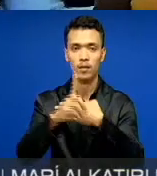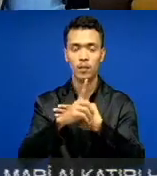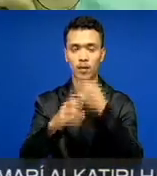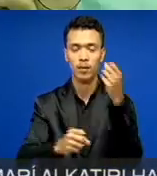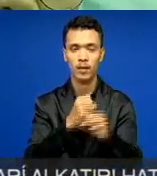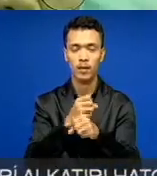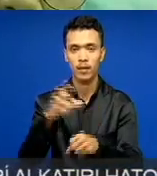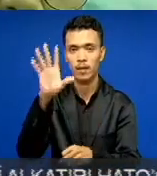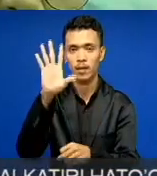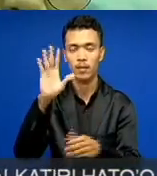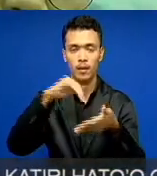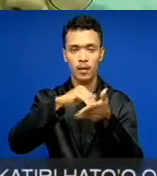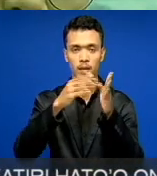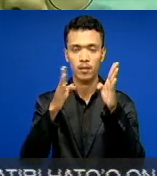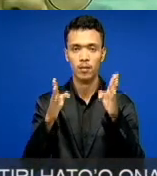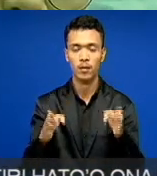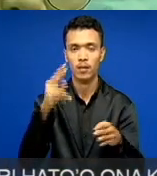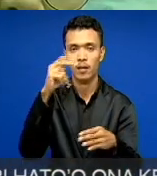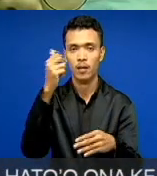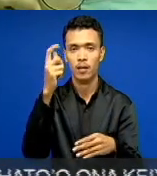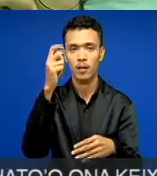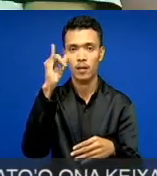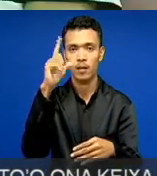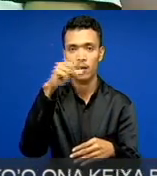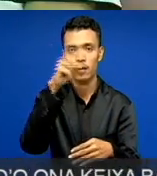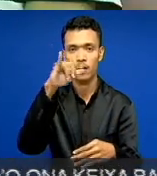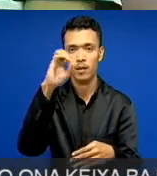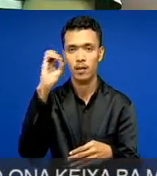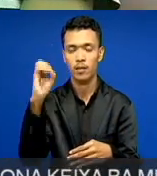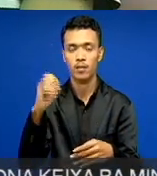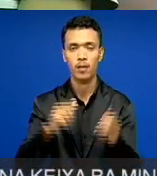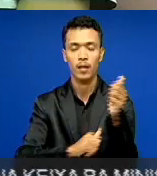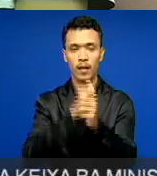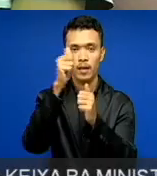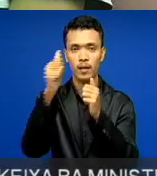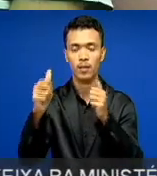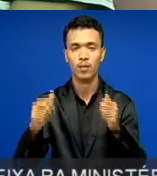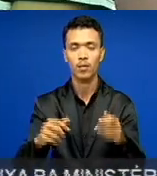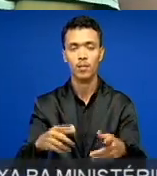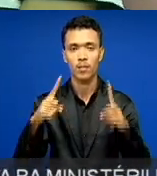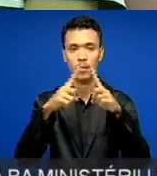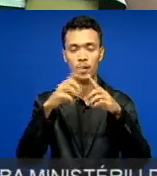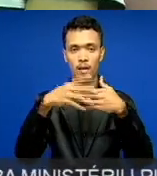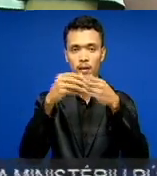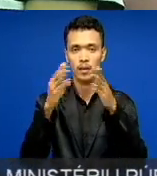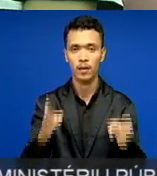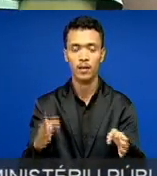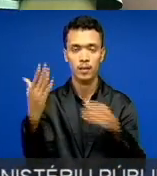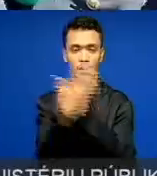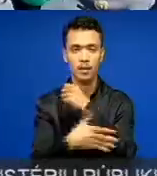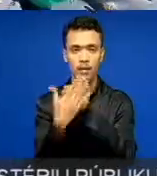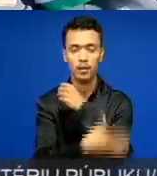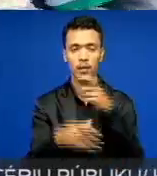Maita. Estudante Natalizio Nunes, no Isilda da Silva, a torcida na apreciação da liderança na São Nien,